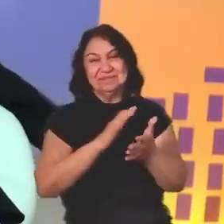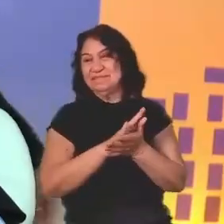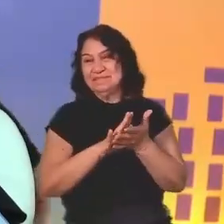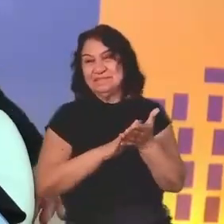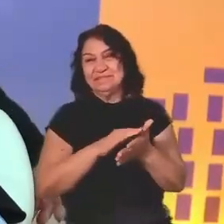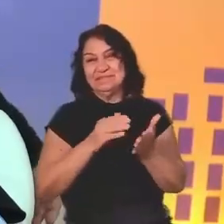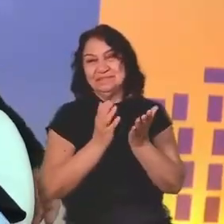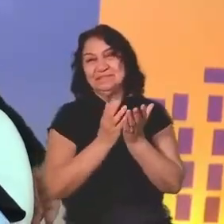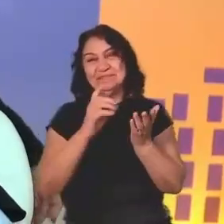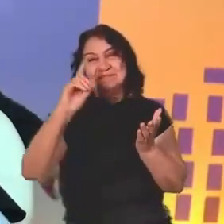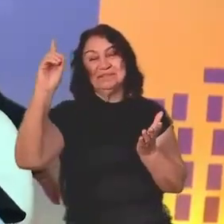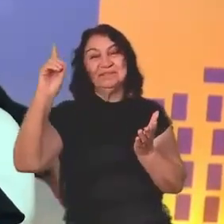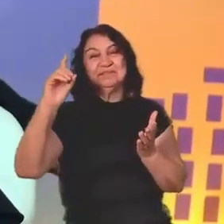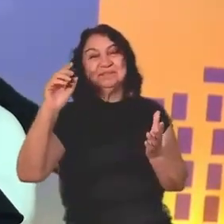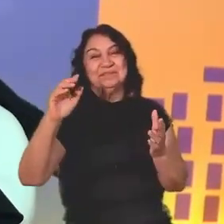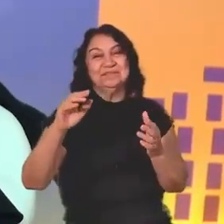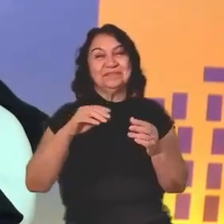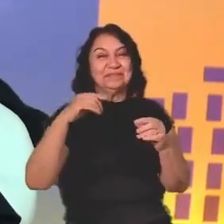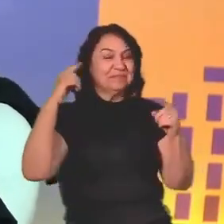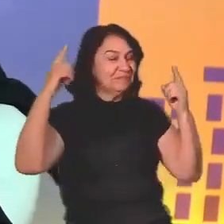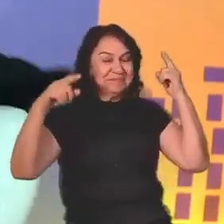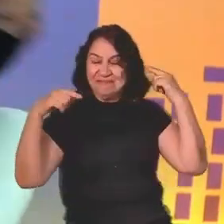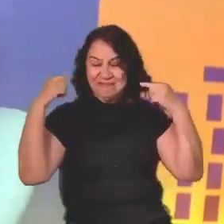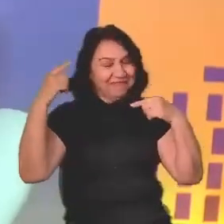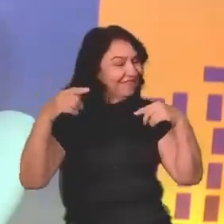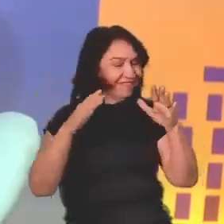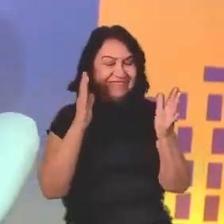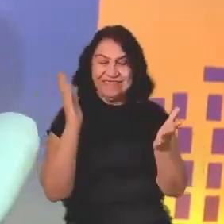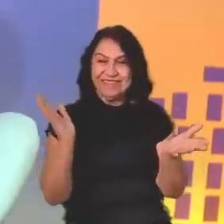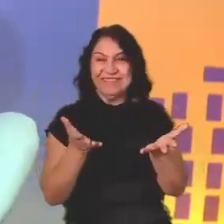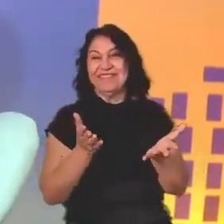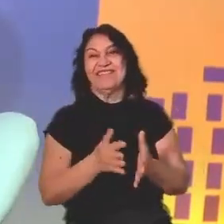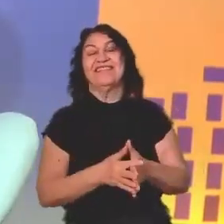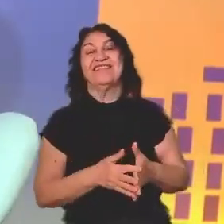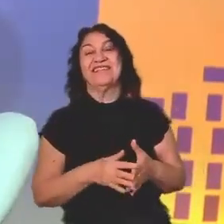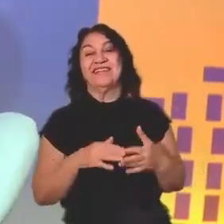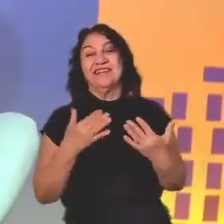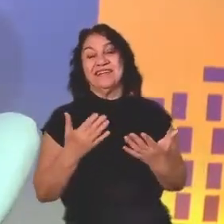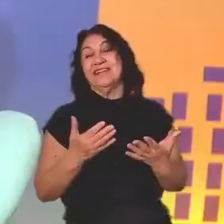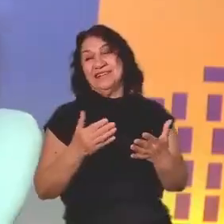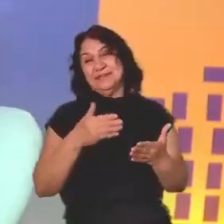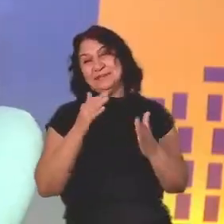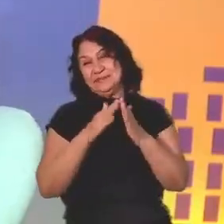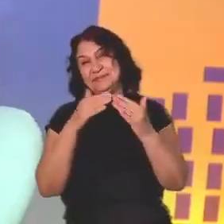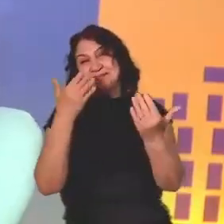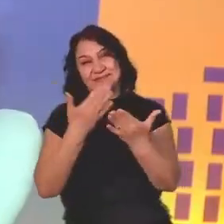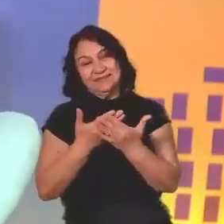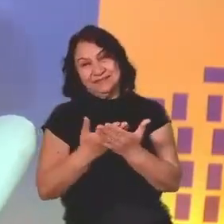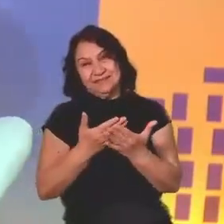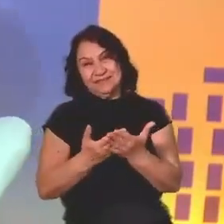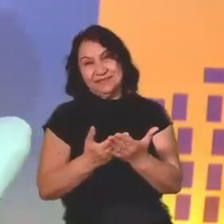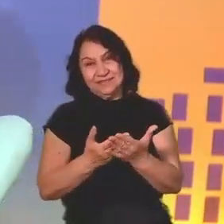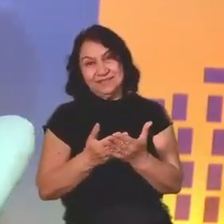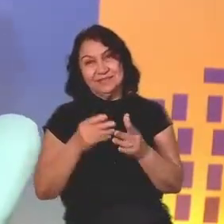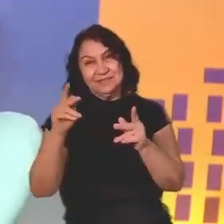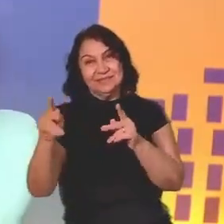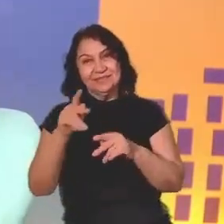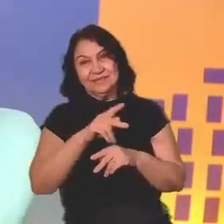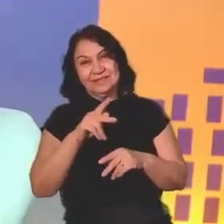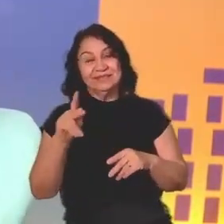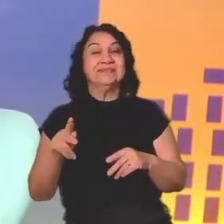senão eu vou ficar com a cabeça zureta. Mas é isso aí. Se tiver na escola, eu não sei como que ser